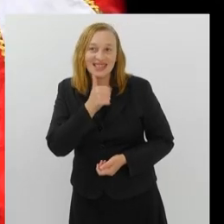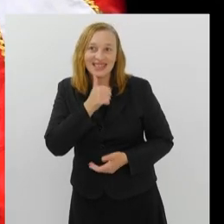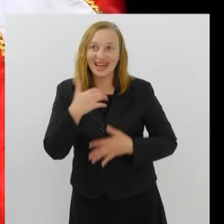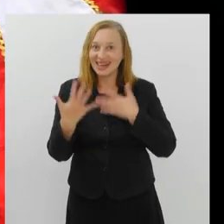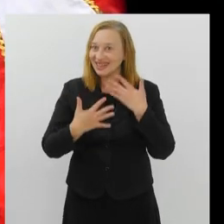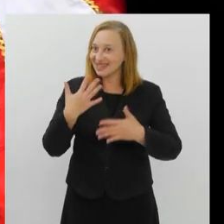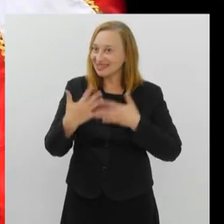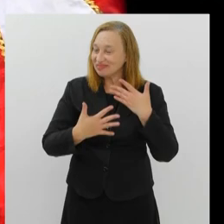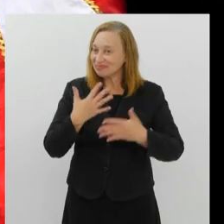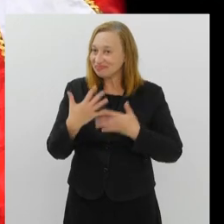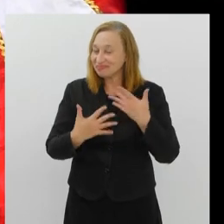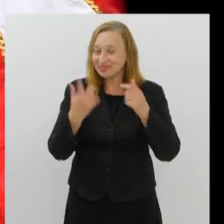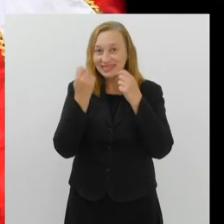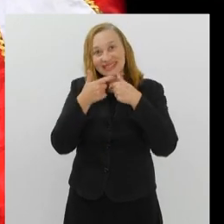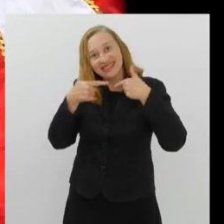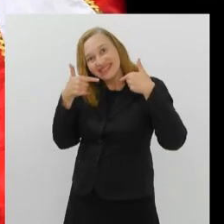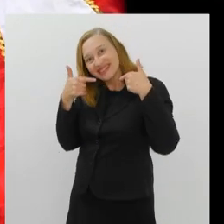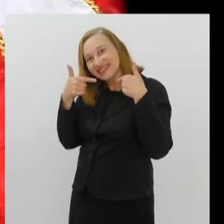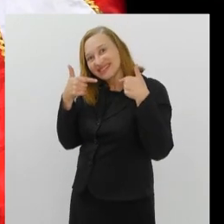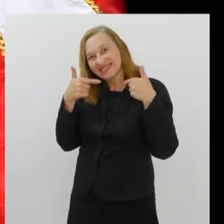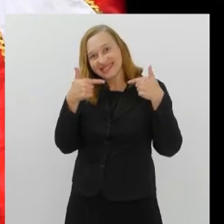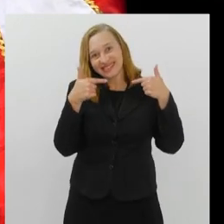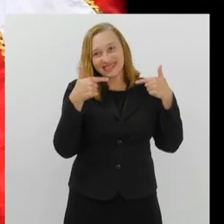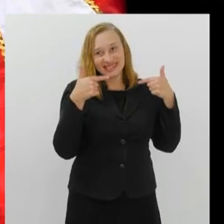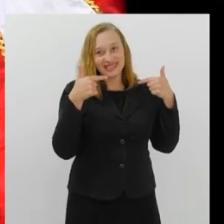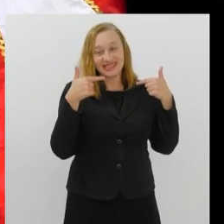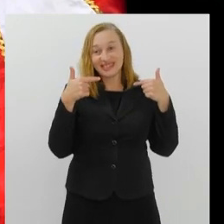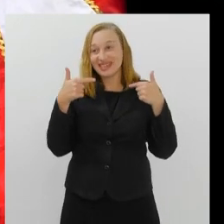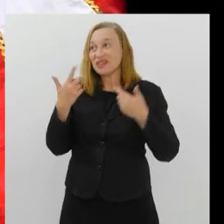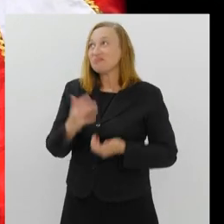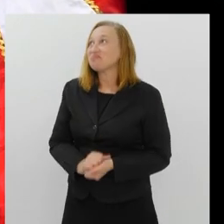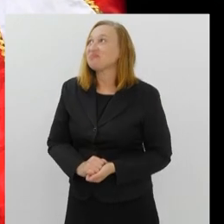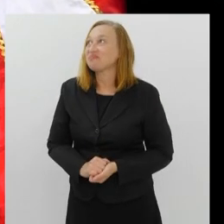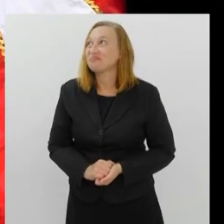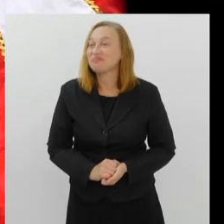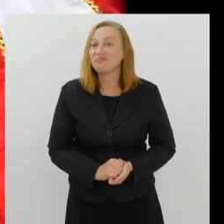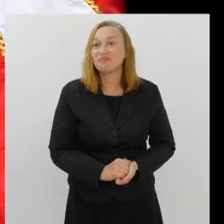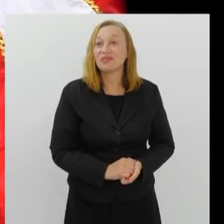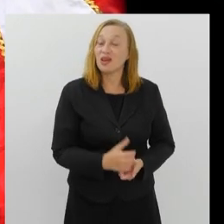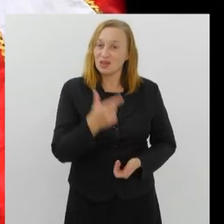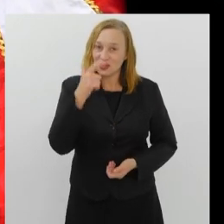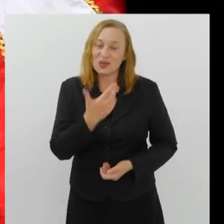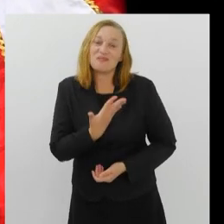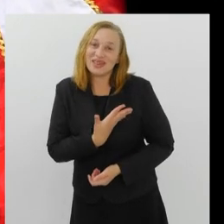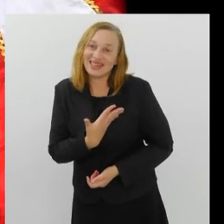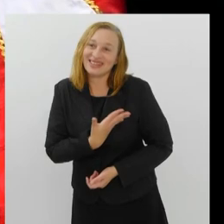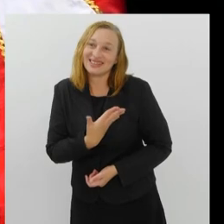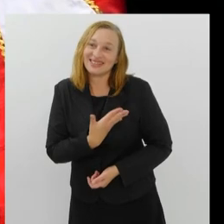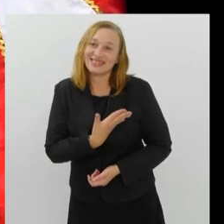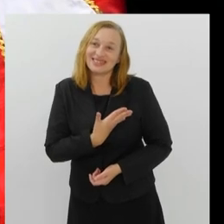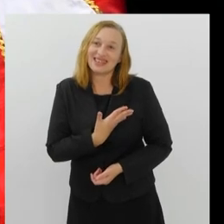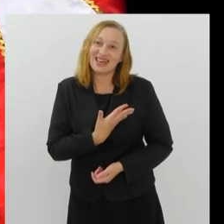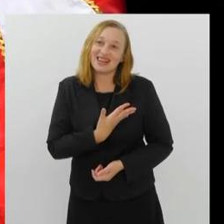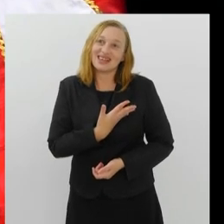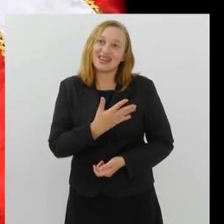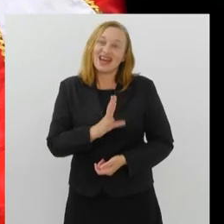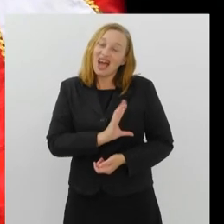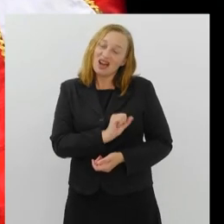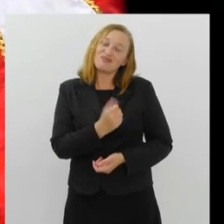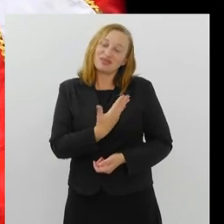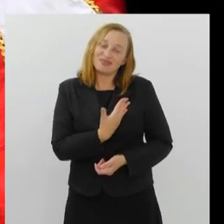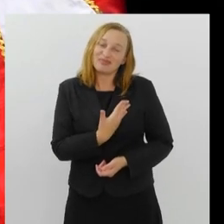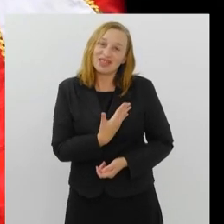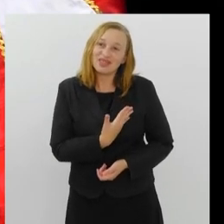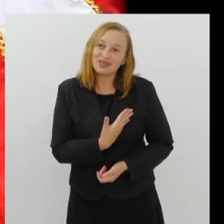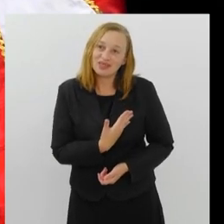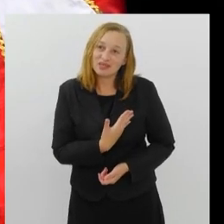menina alegre, sorridente. Sou muito amiga, adoro